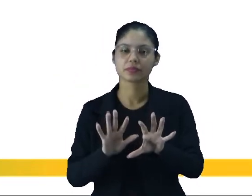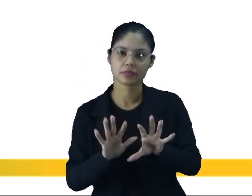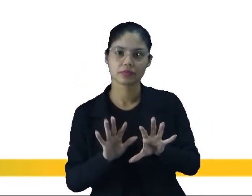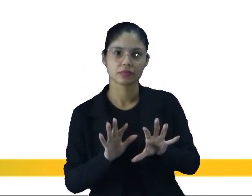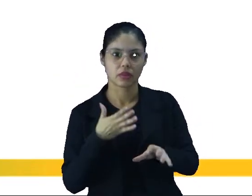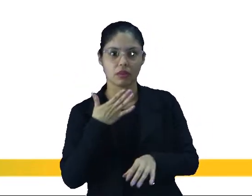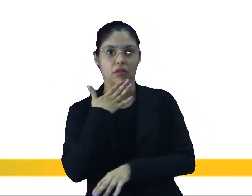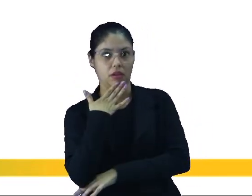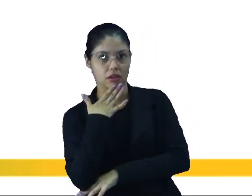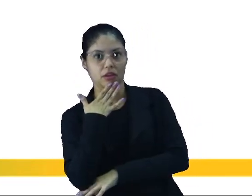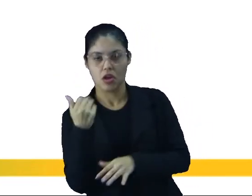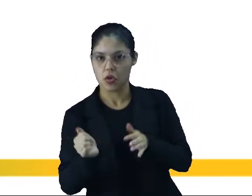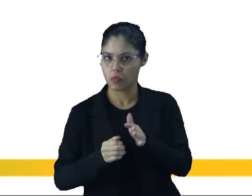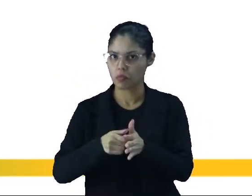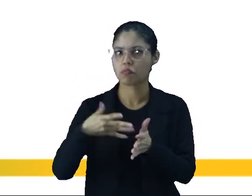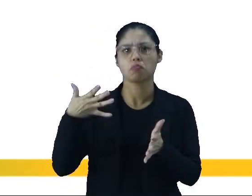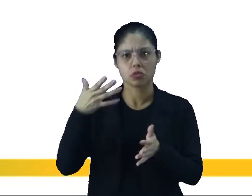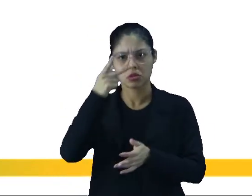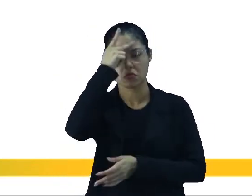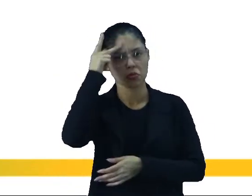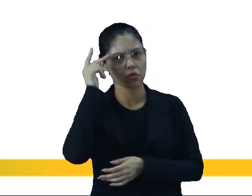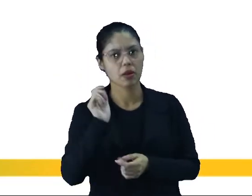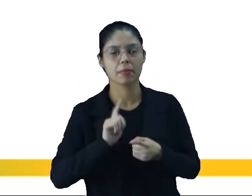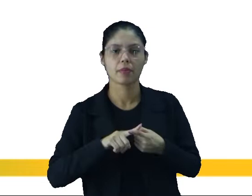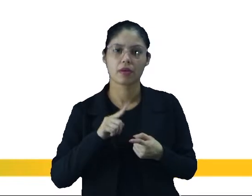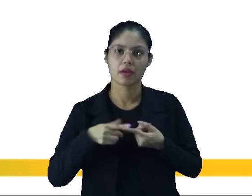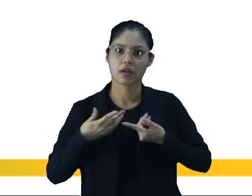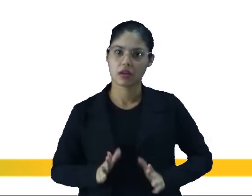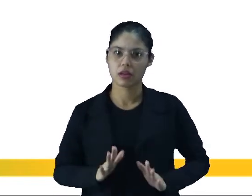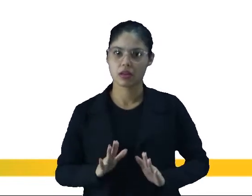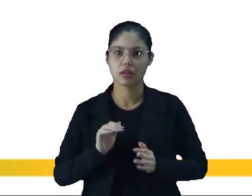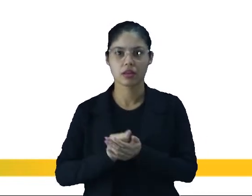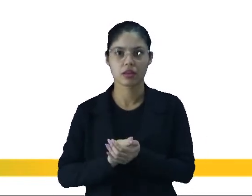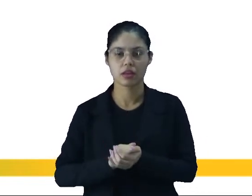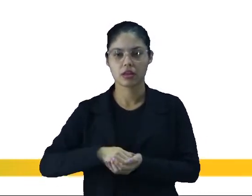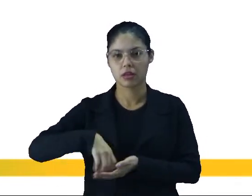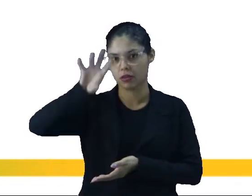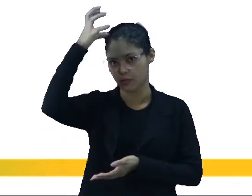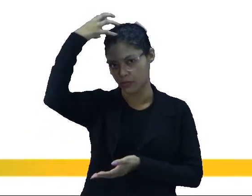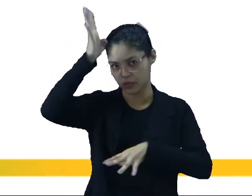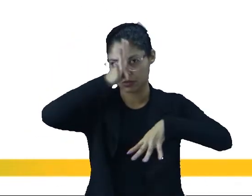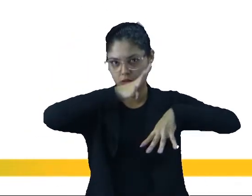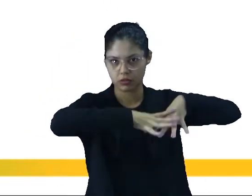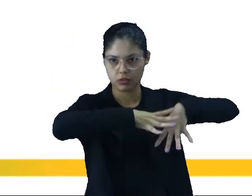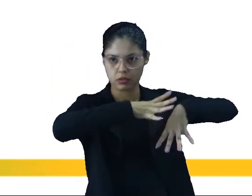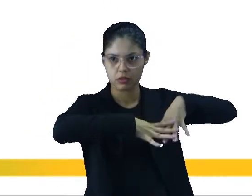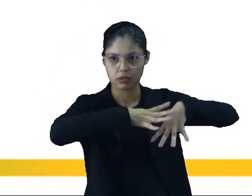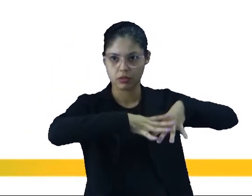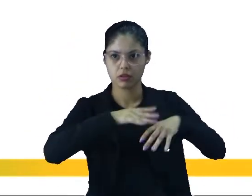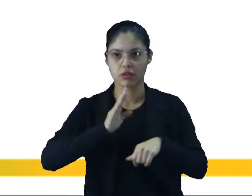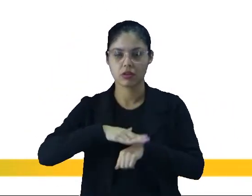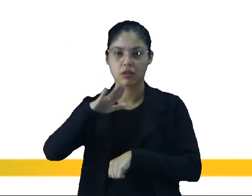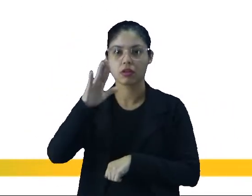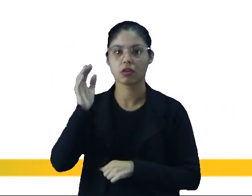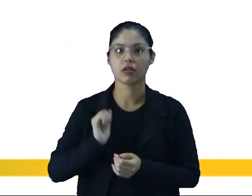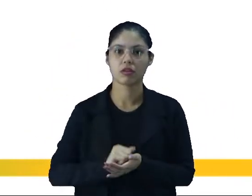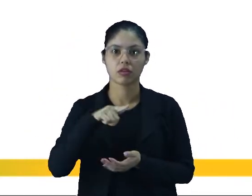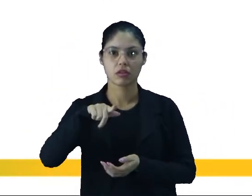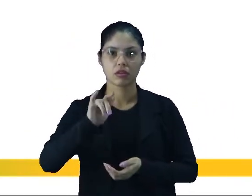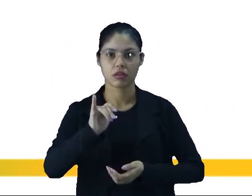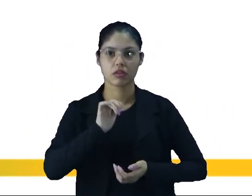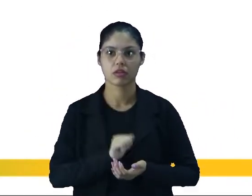foi assustador para muita gente, porque nesse dia nasceu o chamado príncipe da matemática, o maior QI existente de todos os